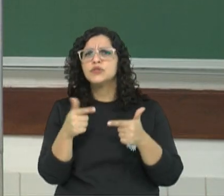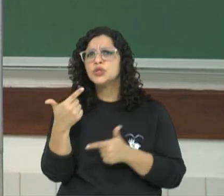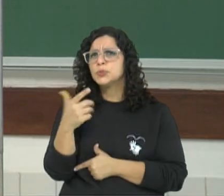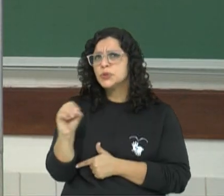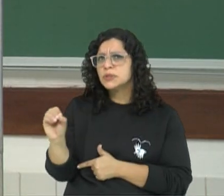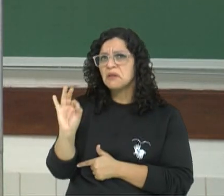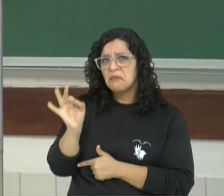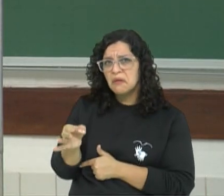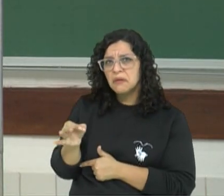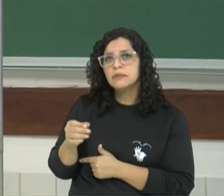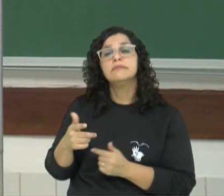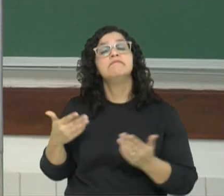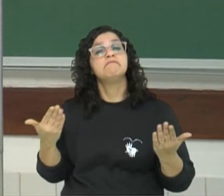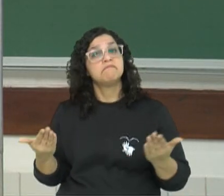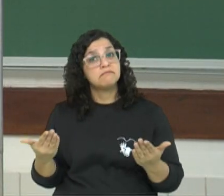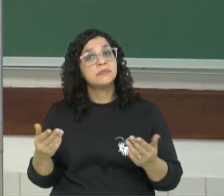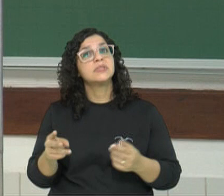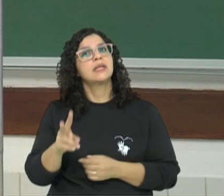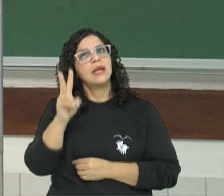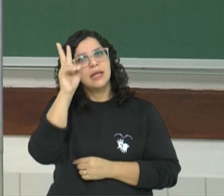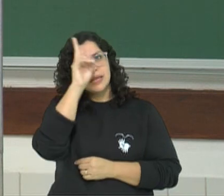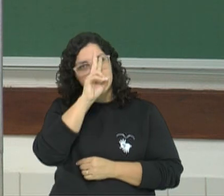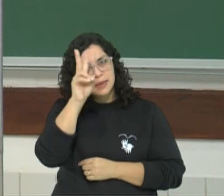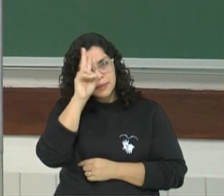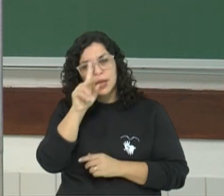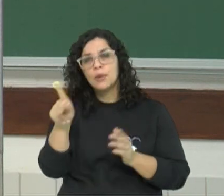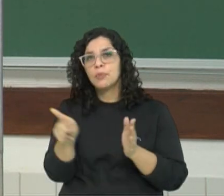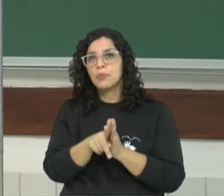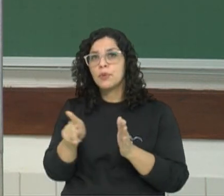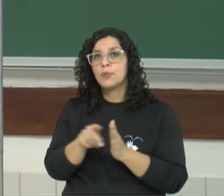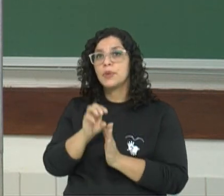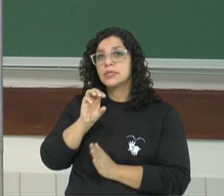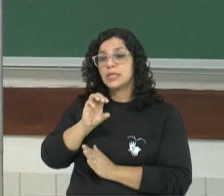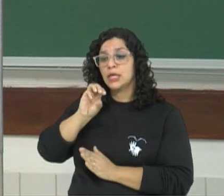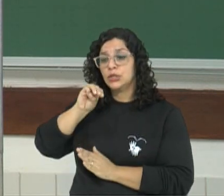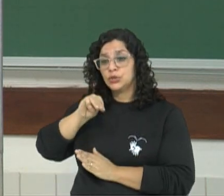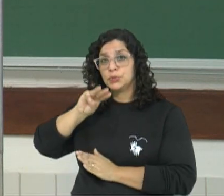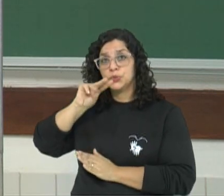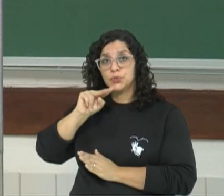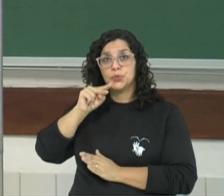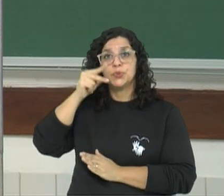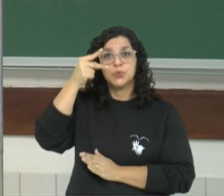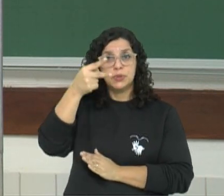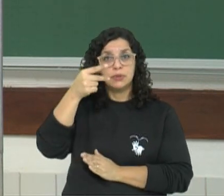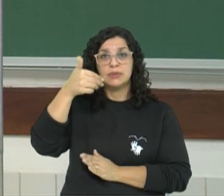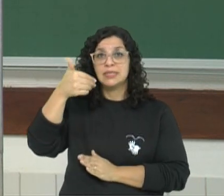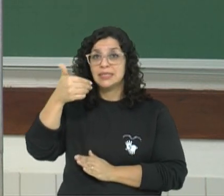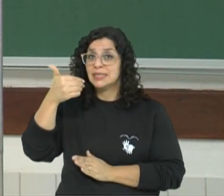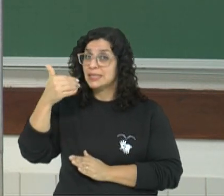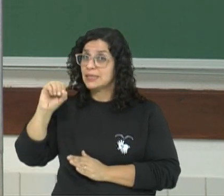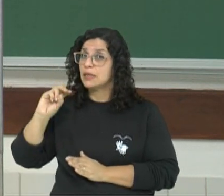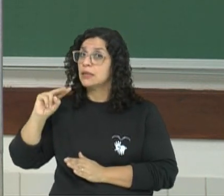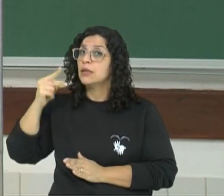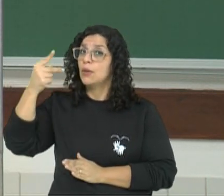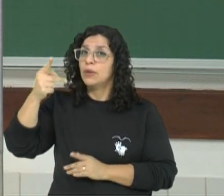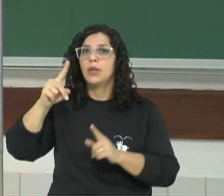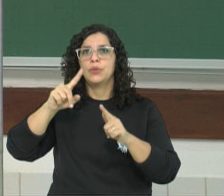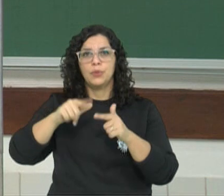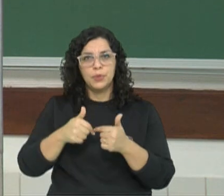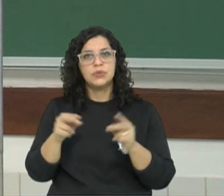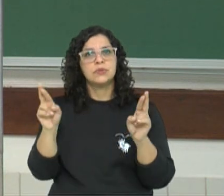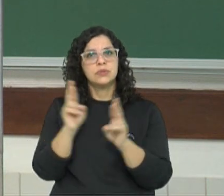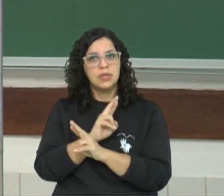100? Pois bem, a gente tem que lembrar aqui que é centímetro quadrado, você tem que levar esse 100 ao quadrado, certo? Então, por isso tem